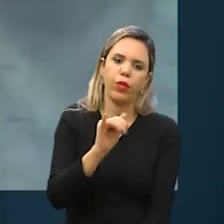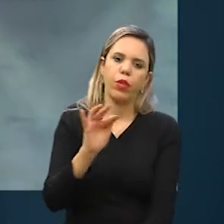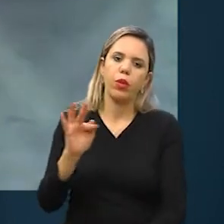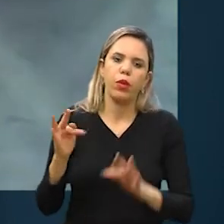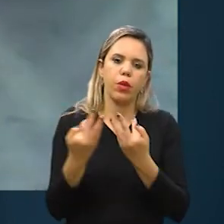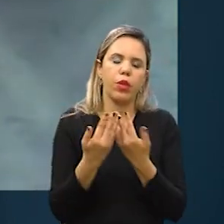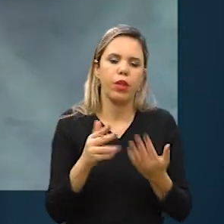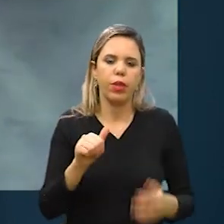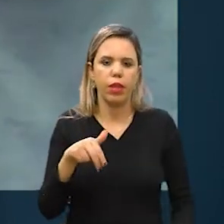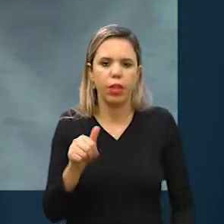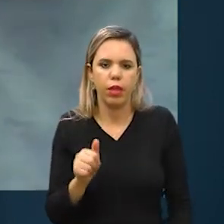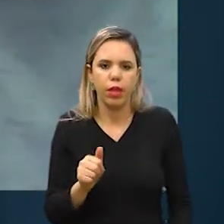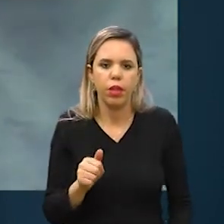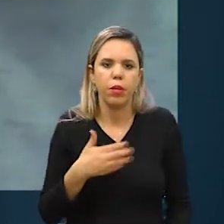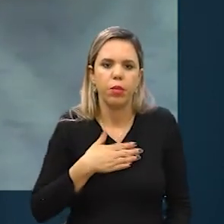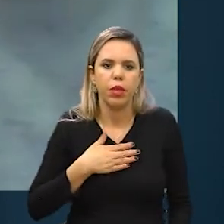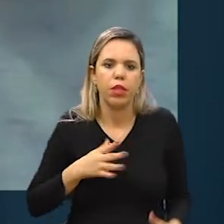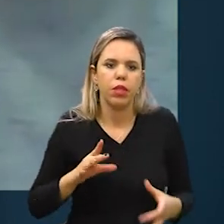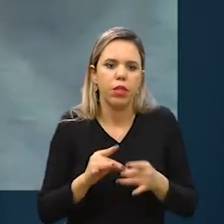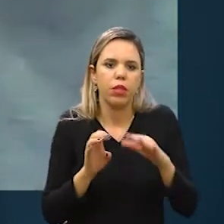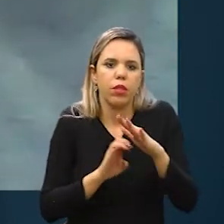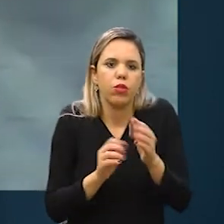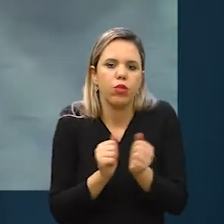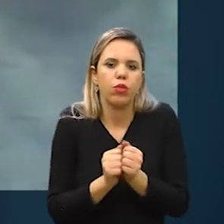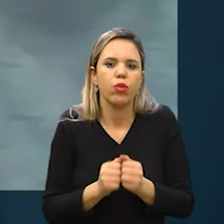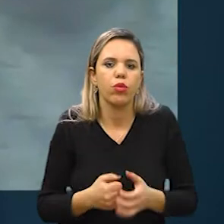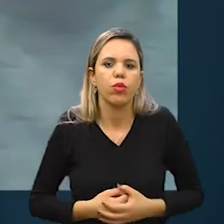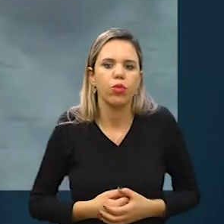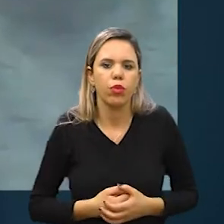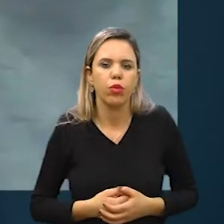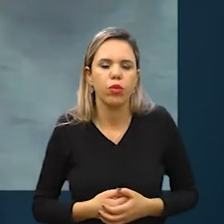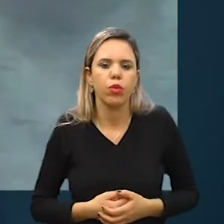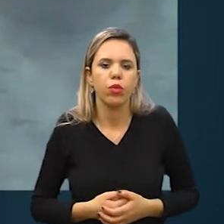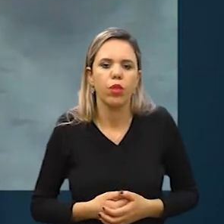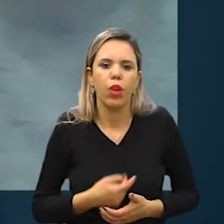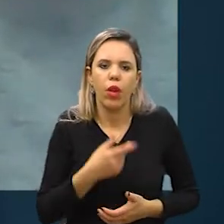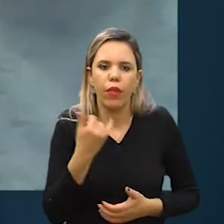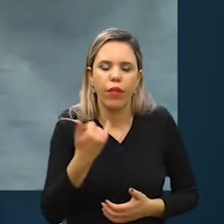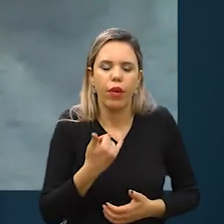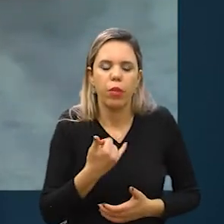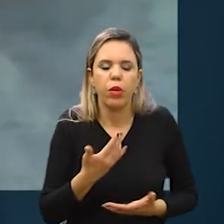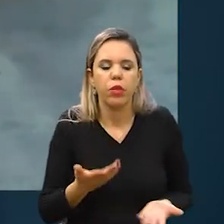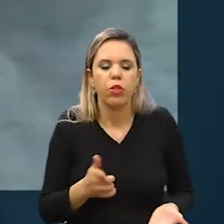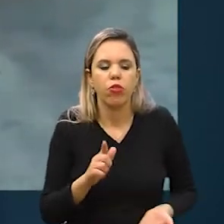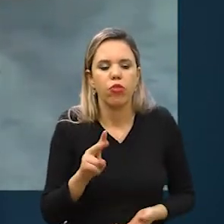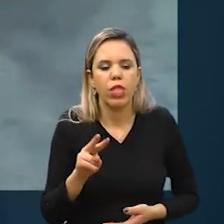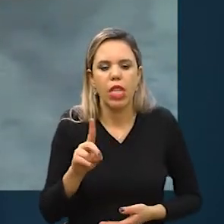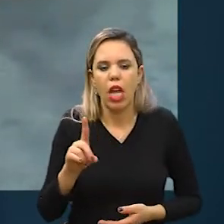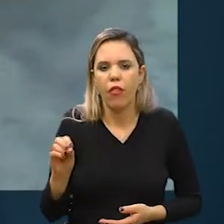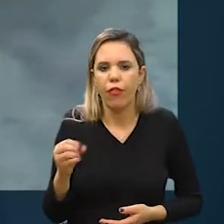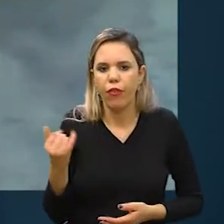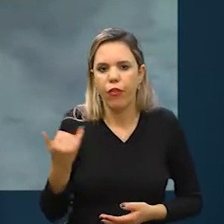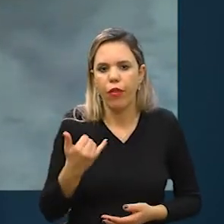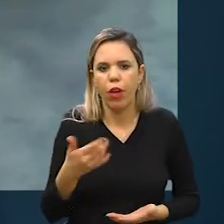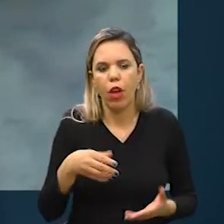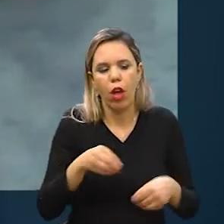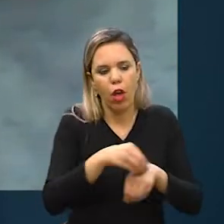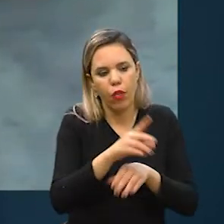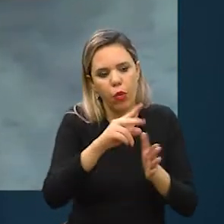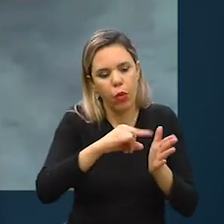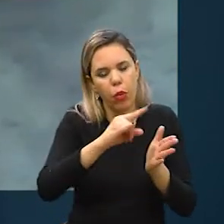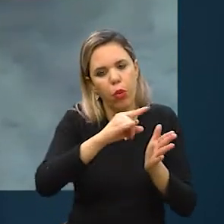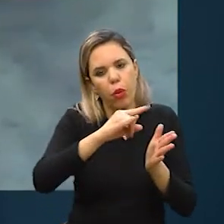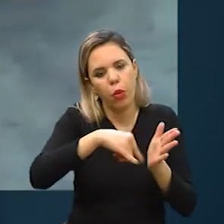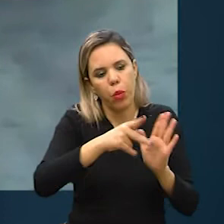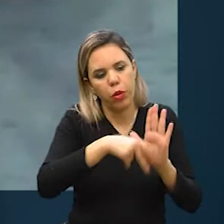para a família da Ana, para ser minha sócia. Aí ele falou assim, o Gustavo, o cunhado dela, falou, olha, eu vou levar